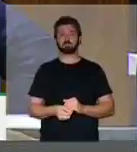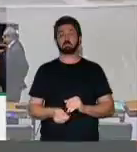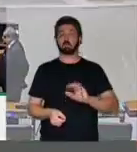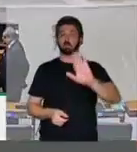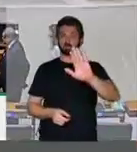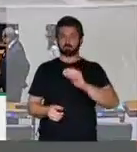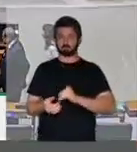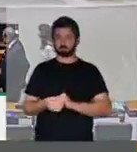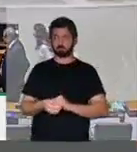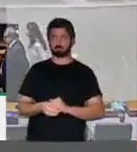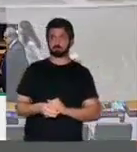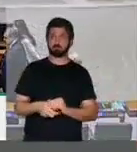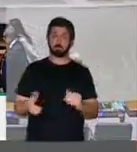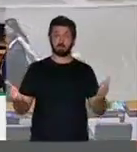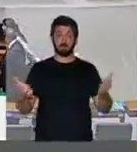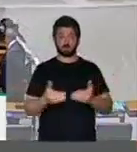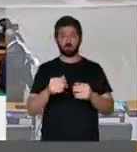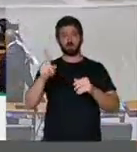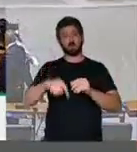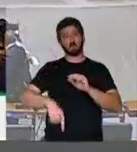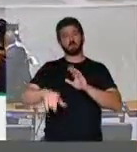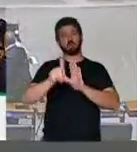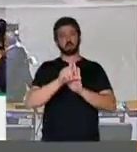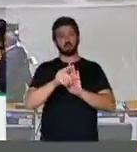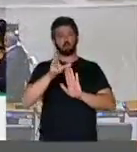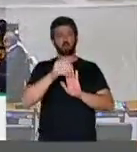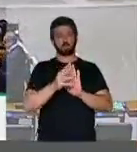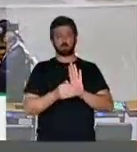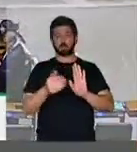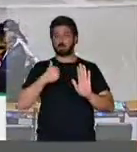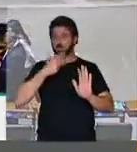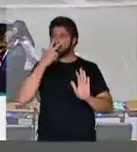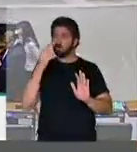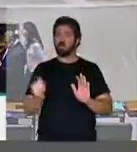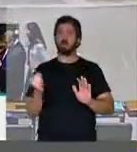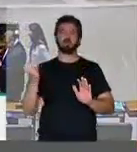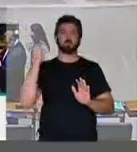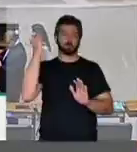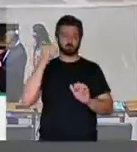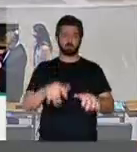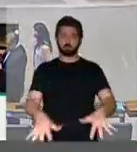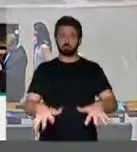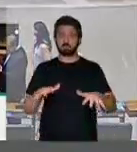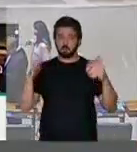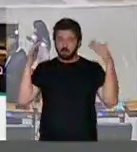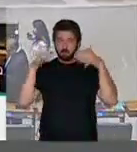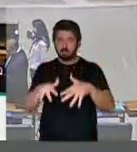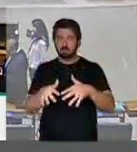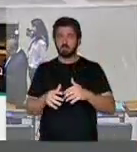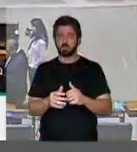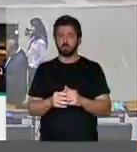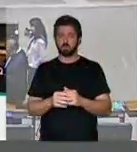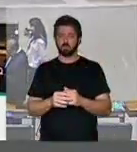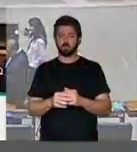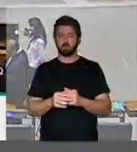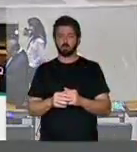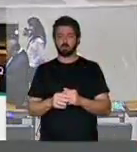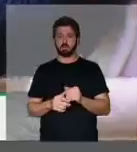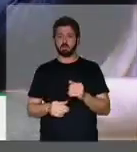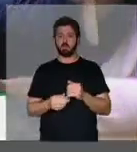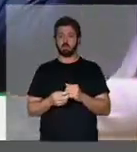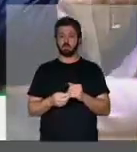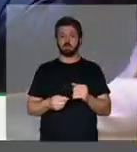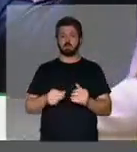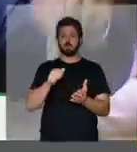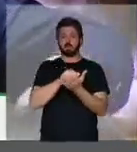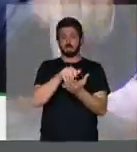Olha, a gente está aqui diante de uma matéria que eu acho muito importante o plenário prestar atenção. Essa